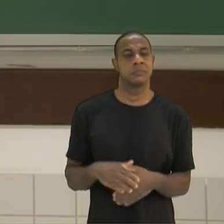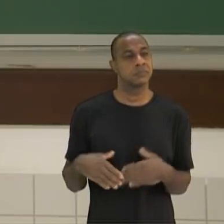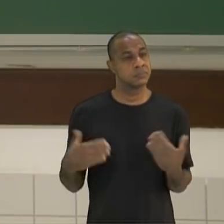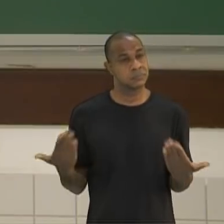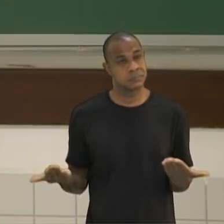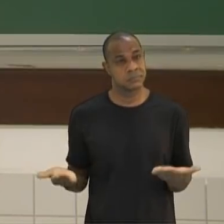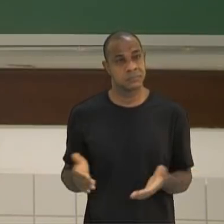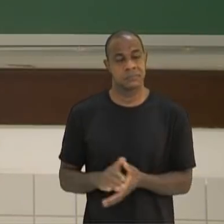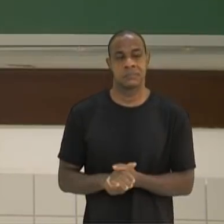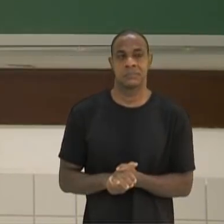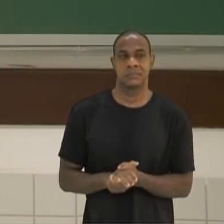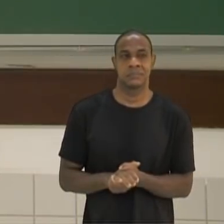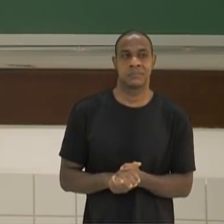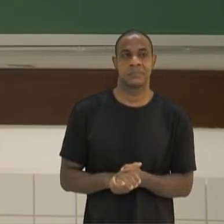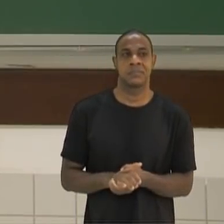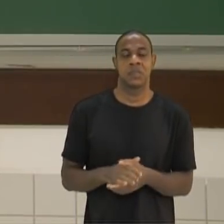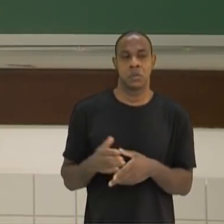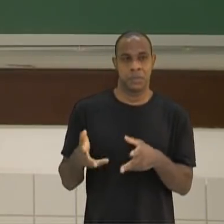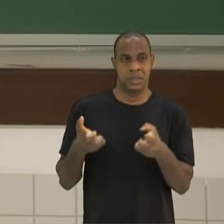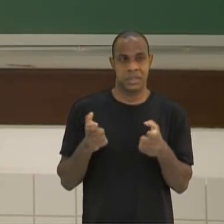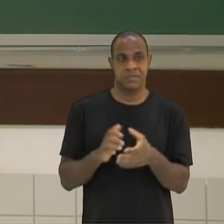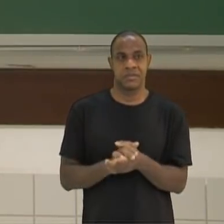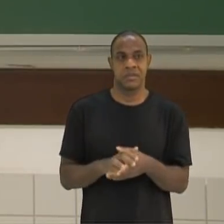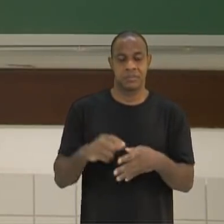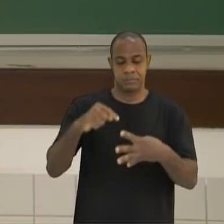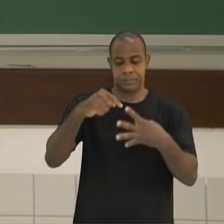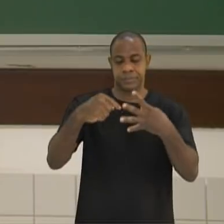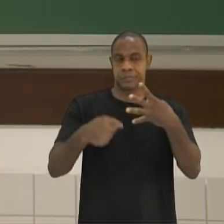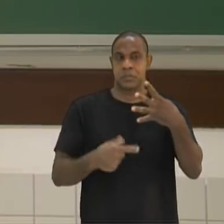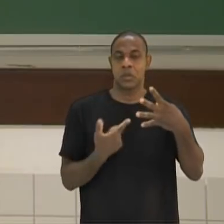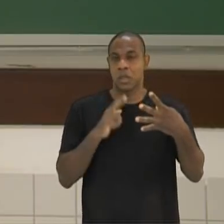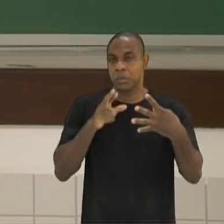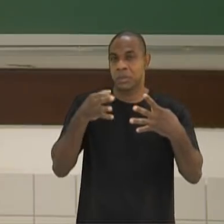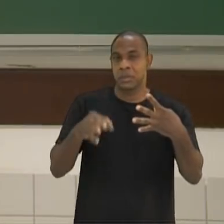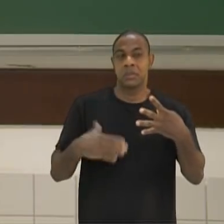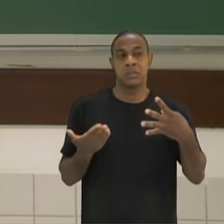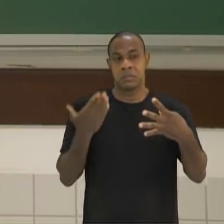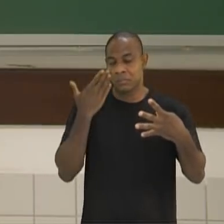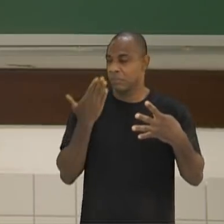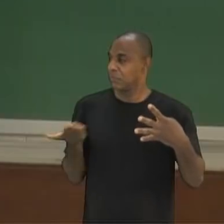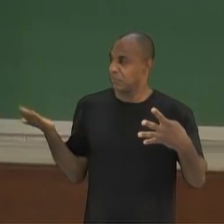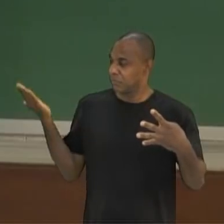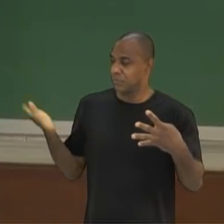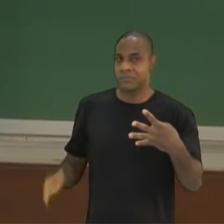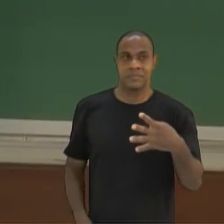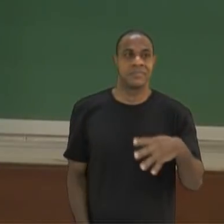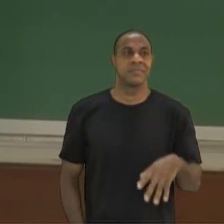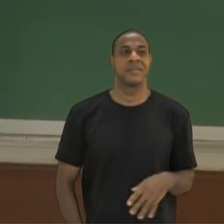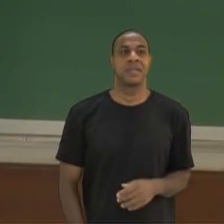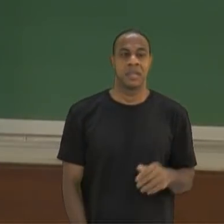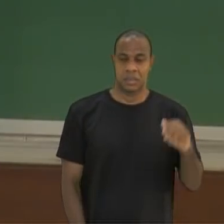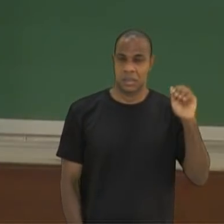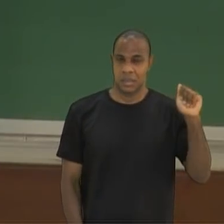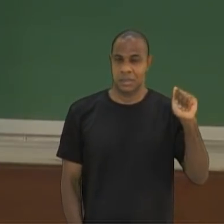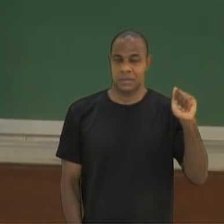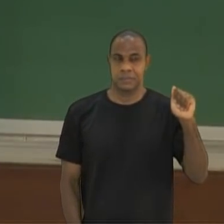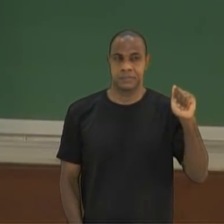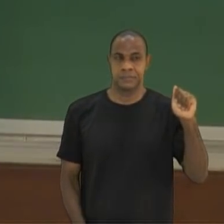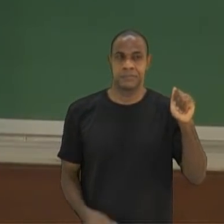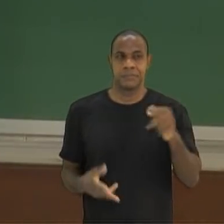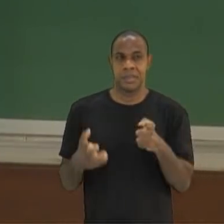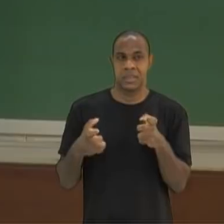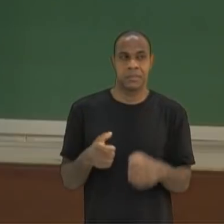E aí, pessoal, retornando então, observem, quem considerou que se trata de um resumo, captou, né? Percebe-se ali que